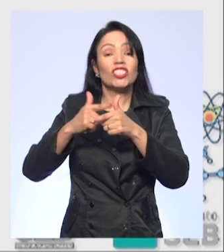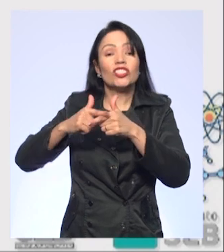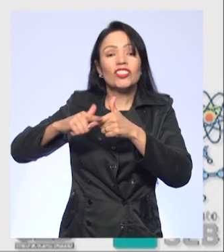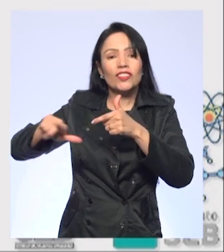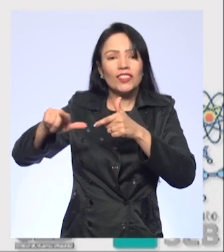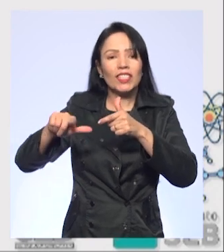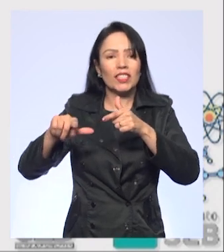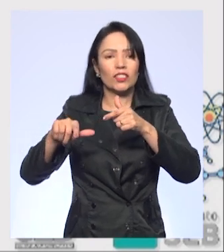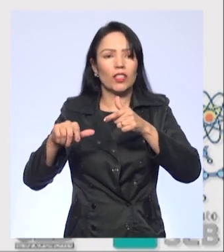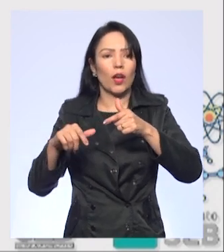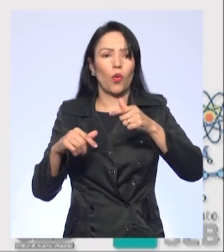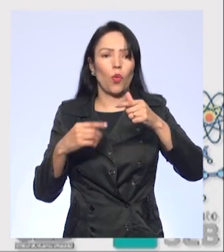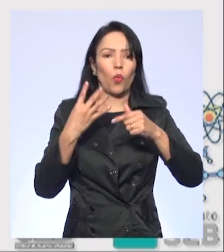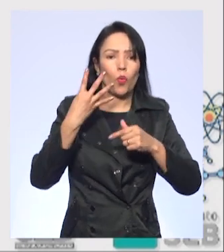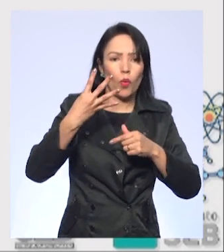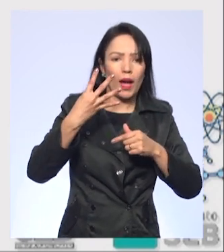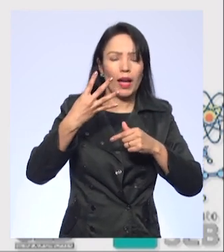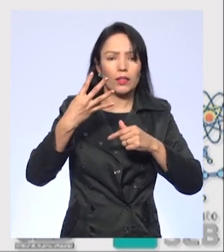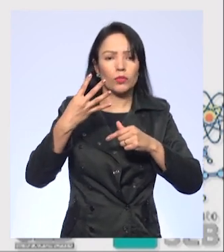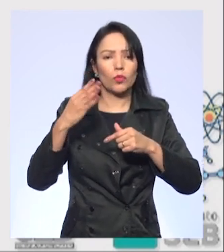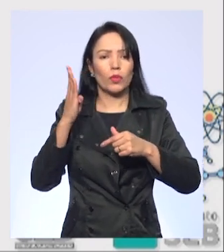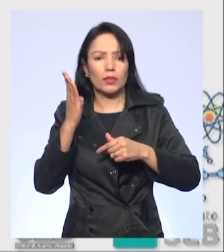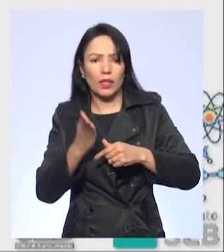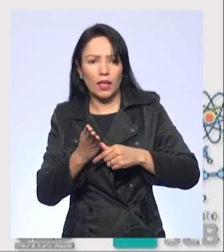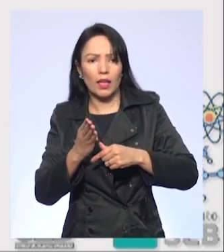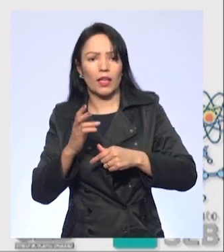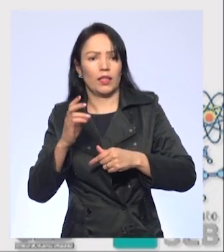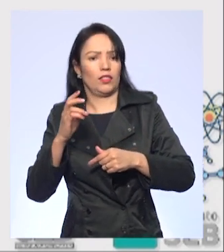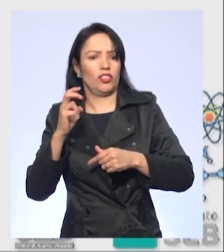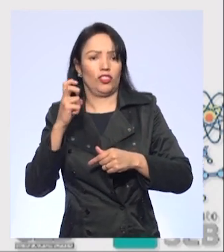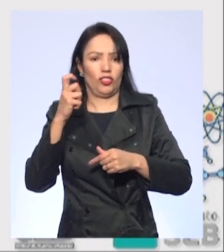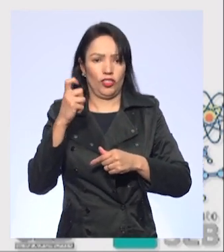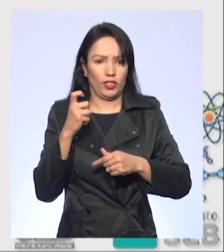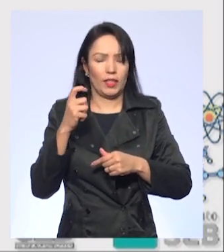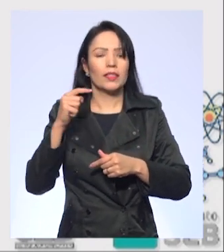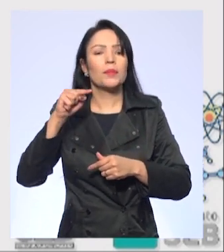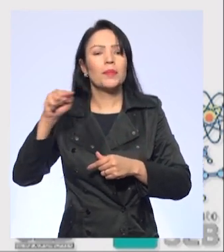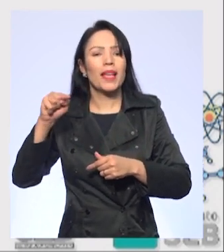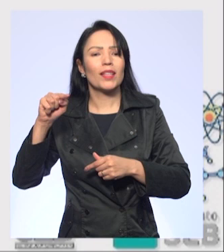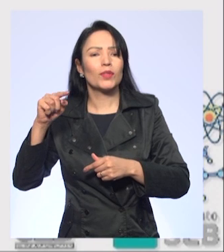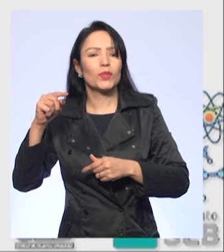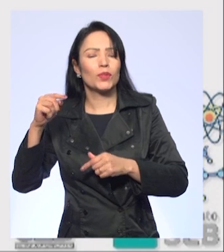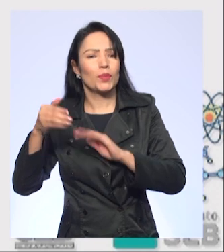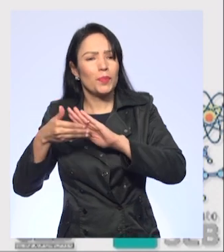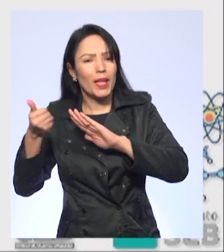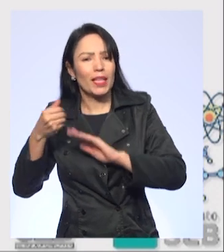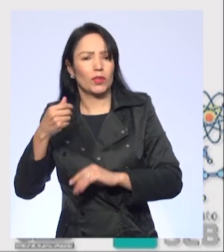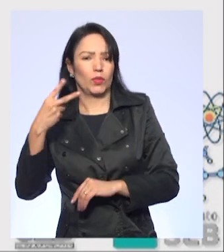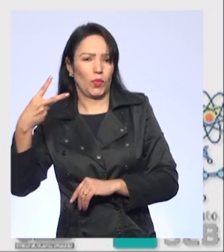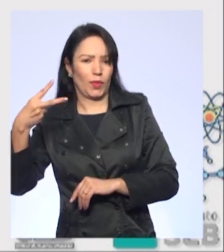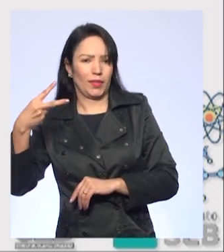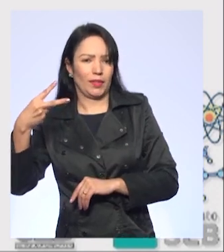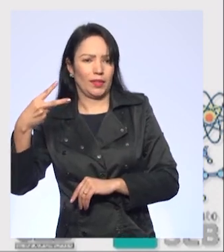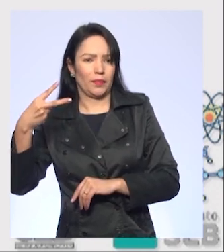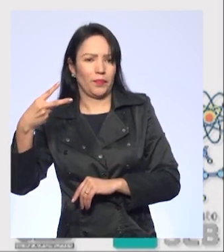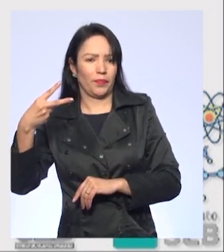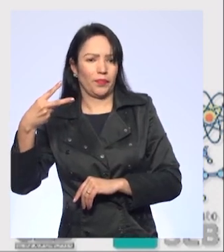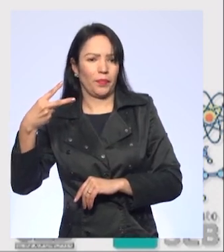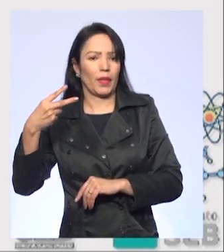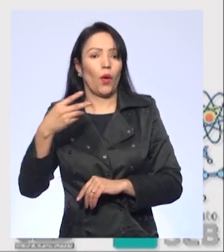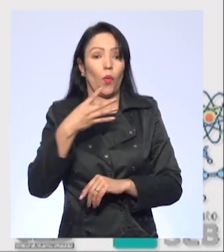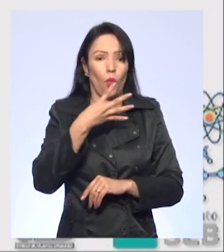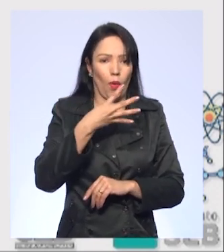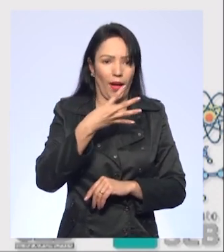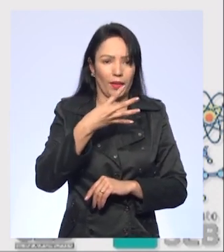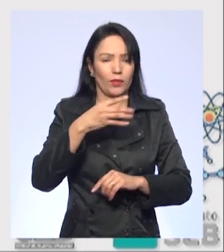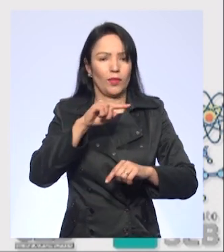ó, 4 está para x menos 2. Você viu? O 4 e o x menos 2 são segmentos